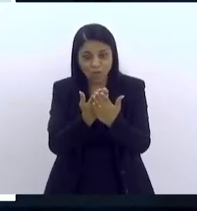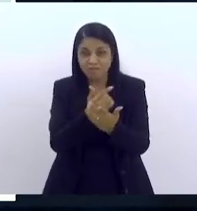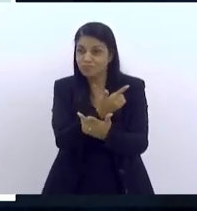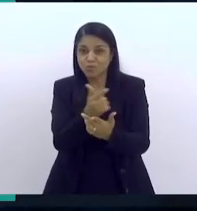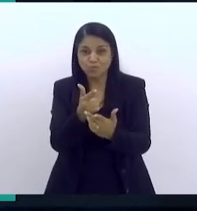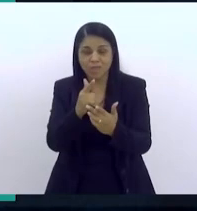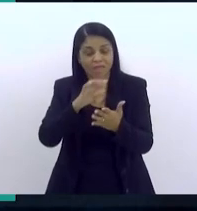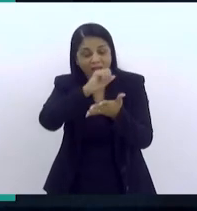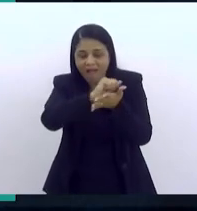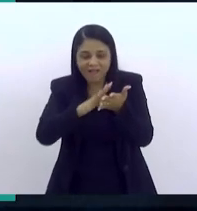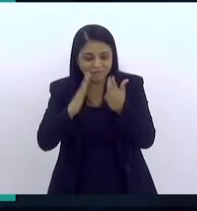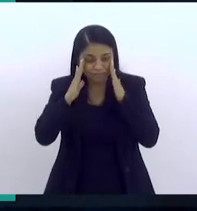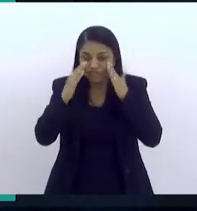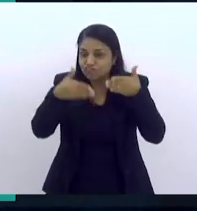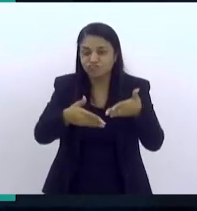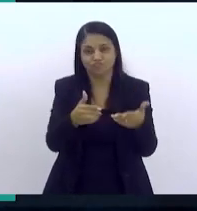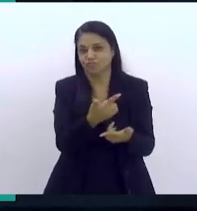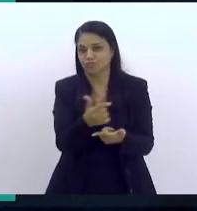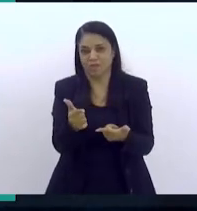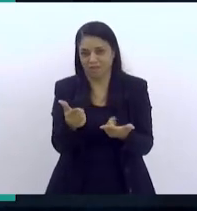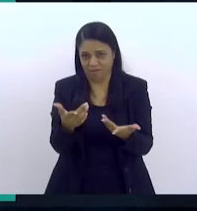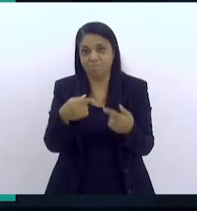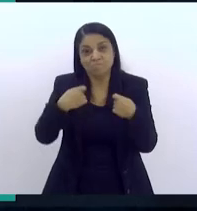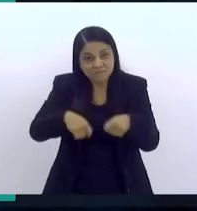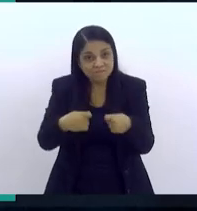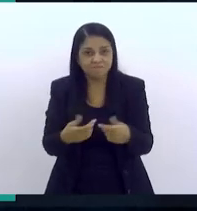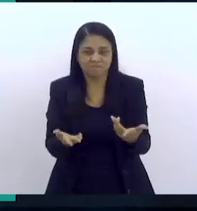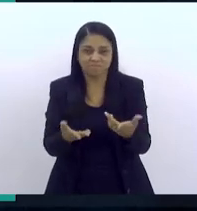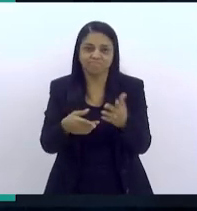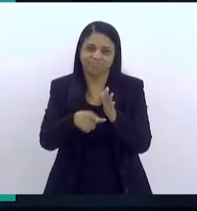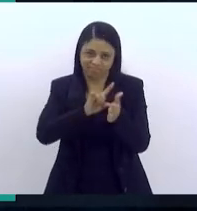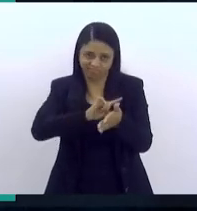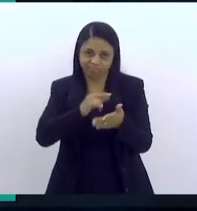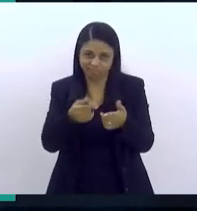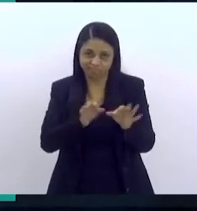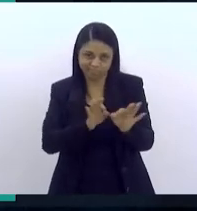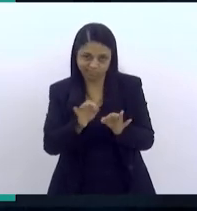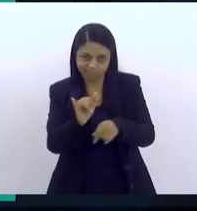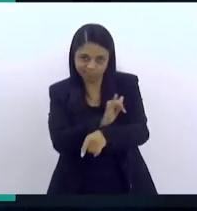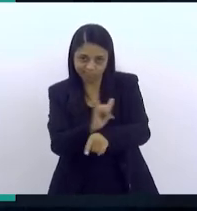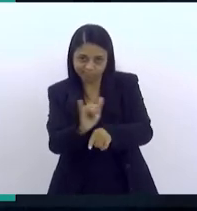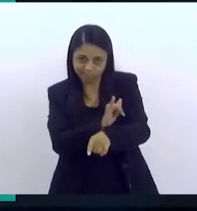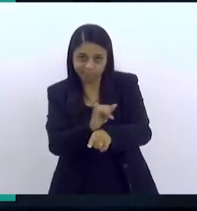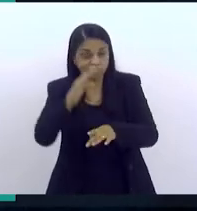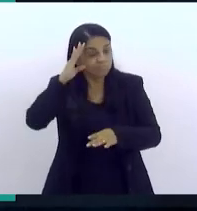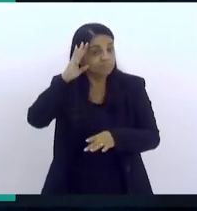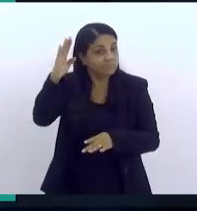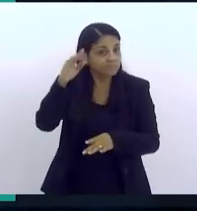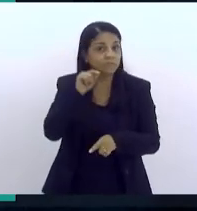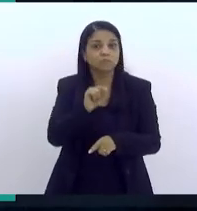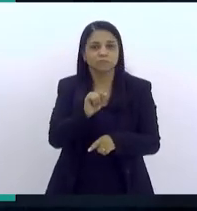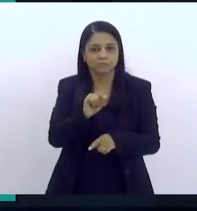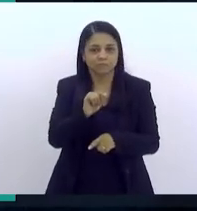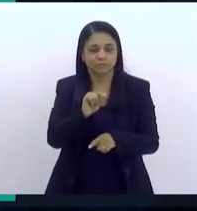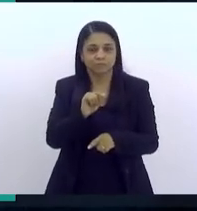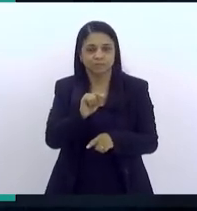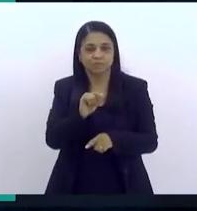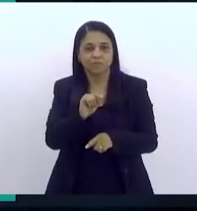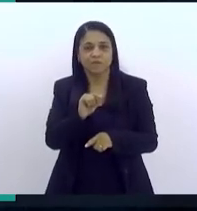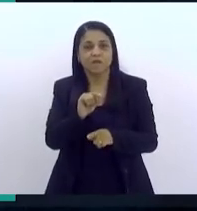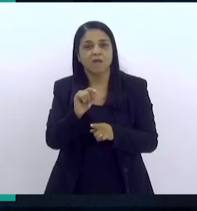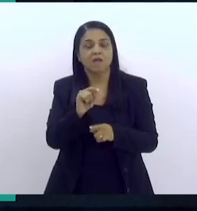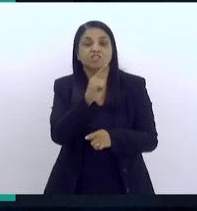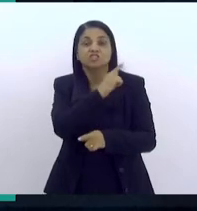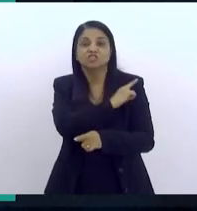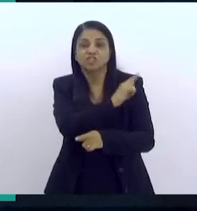passar E aí a principal estratégia a principal estratégia é realmente a gestão